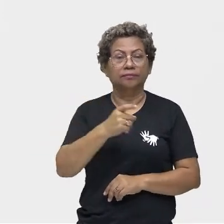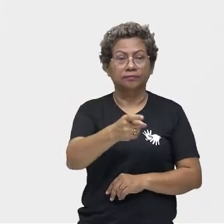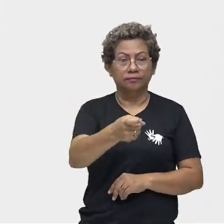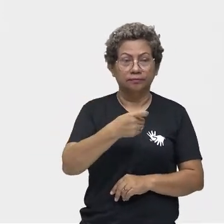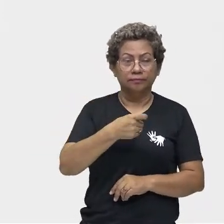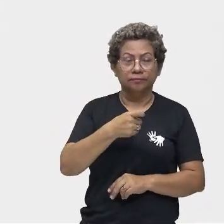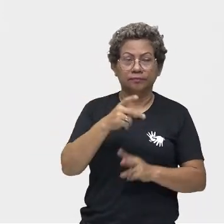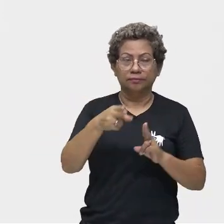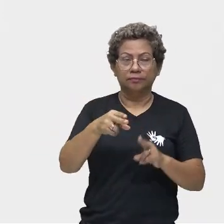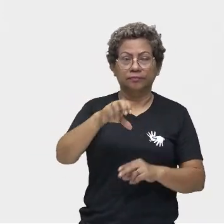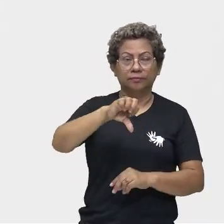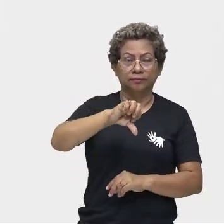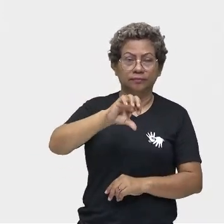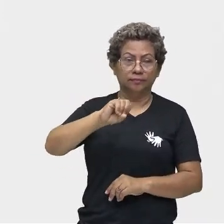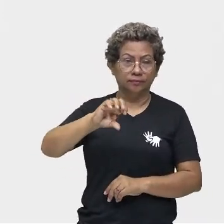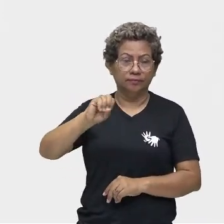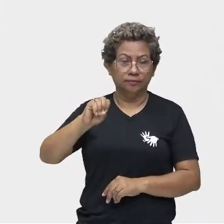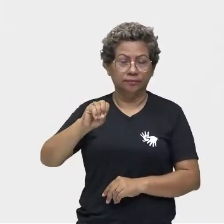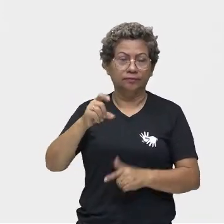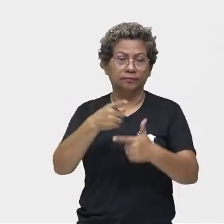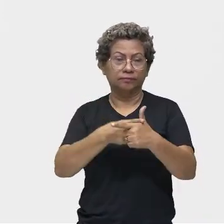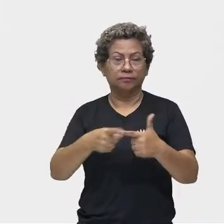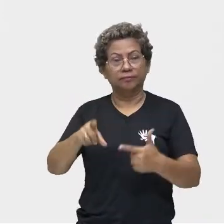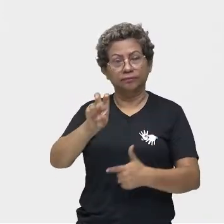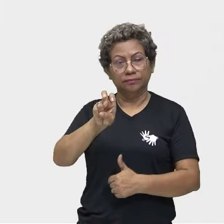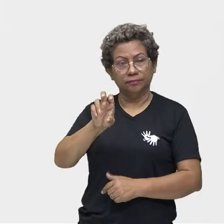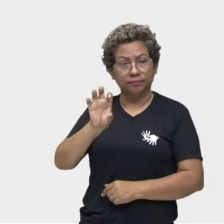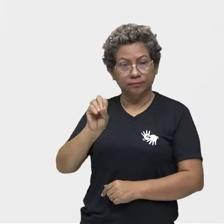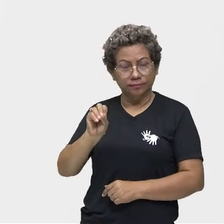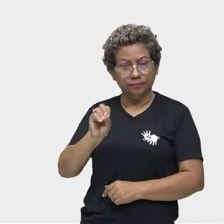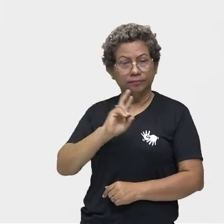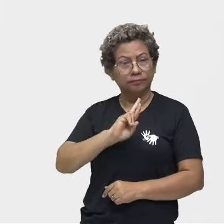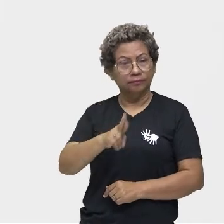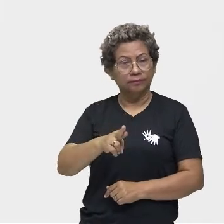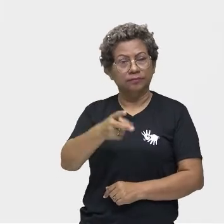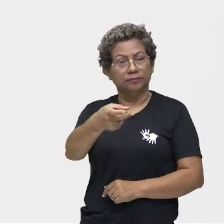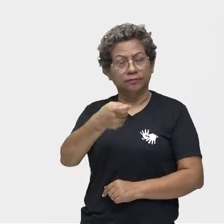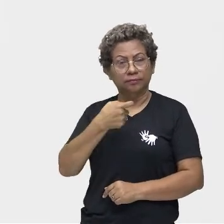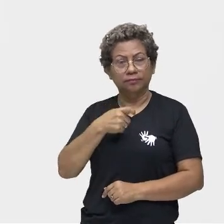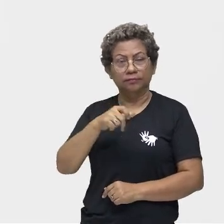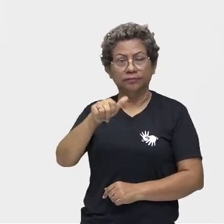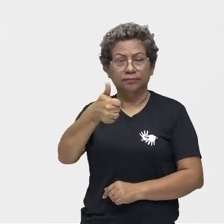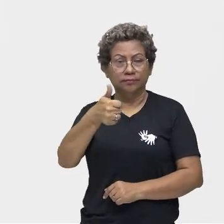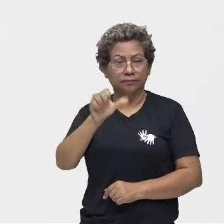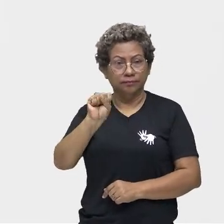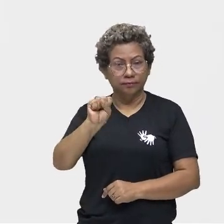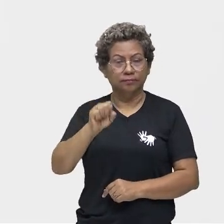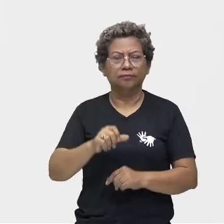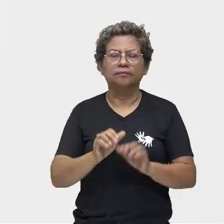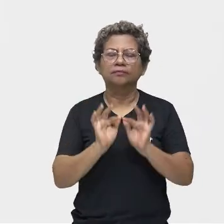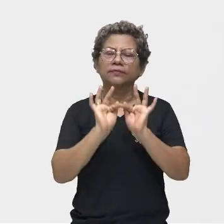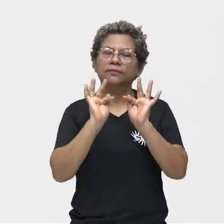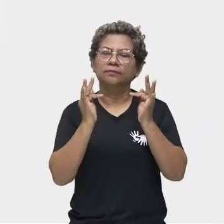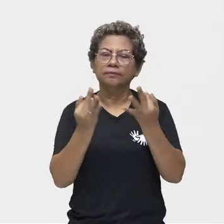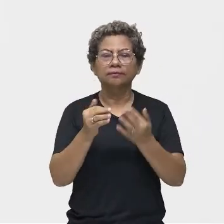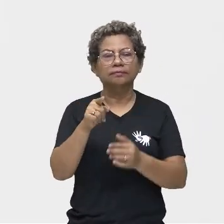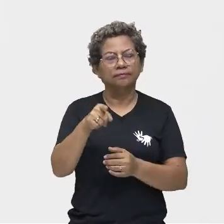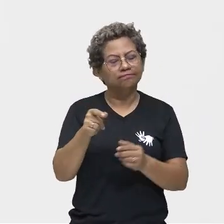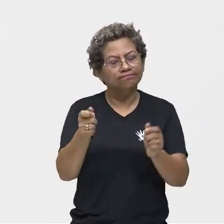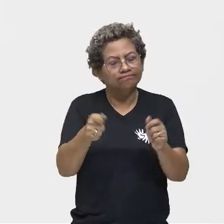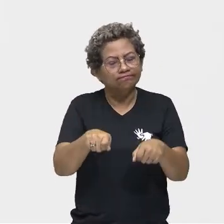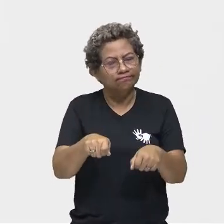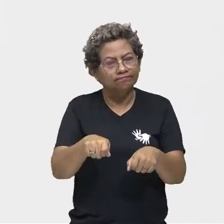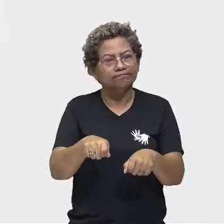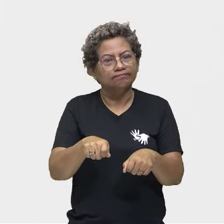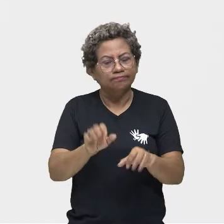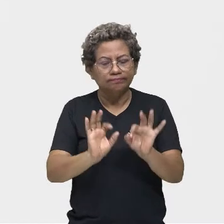quadrado é igual a 900. Né? Se trata de uma equação do primeiro grau, muito simples de ser resolvida. O 50 que